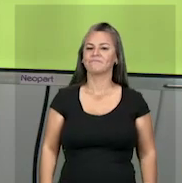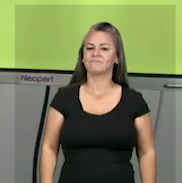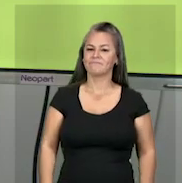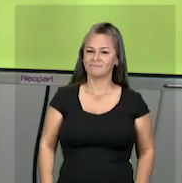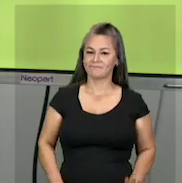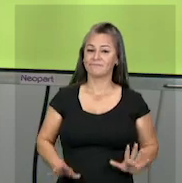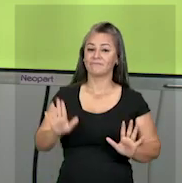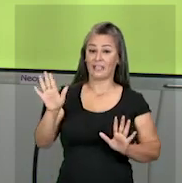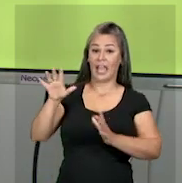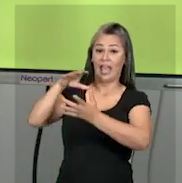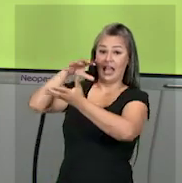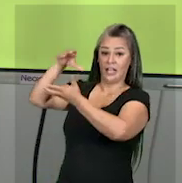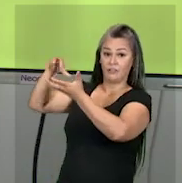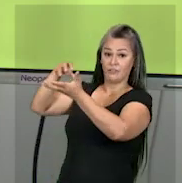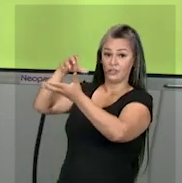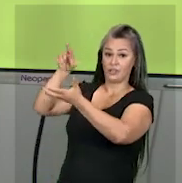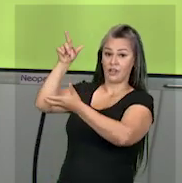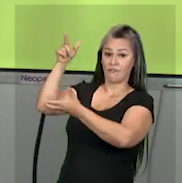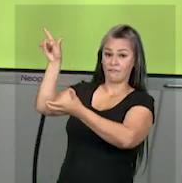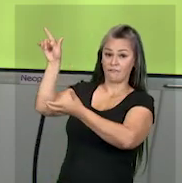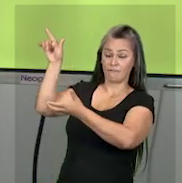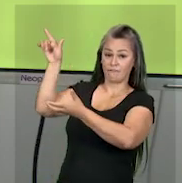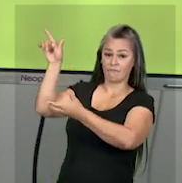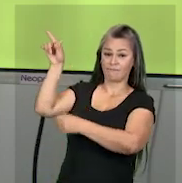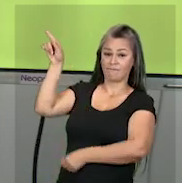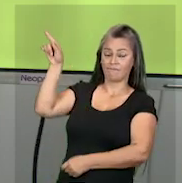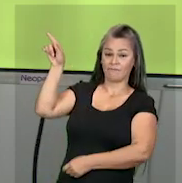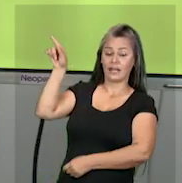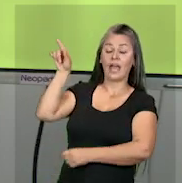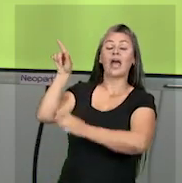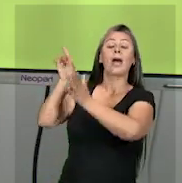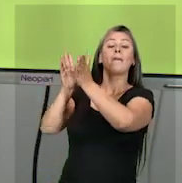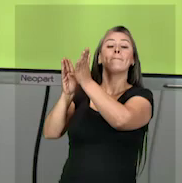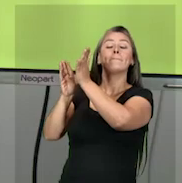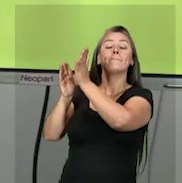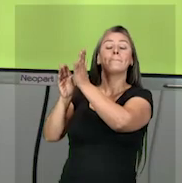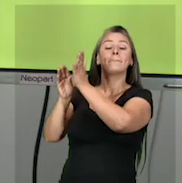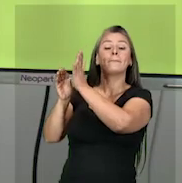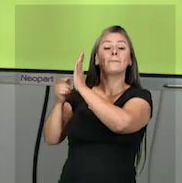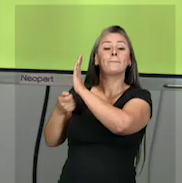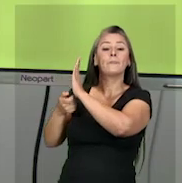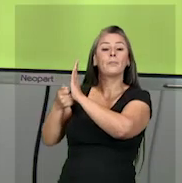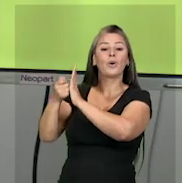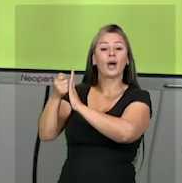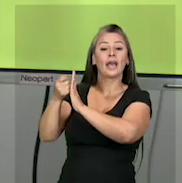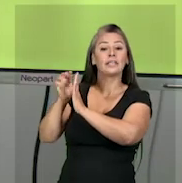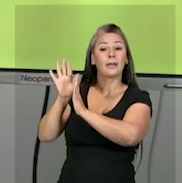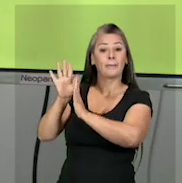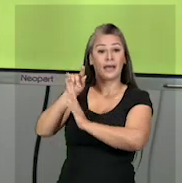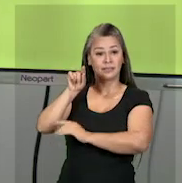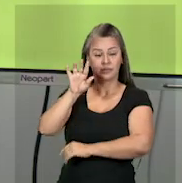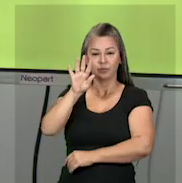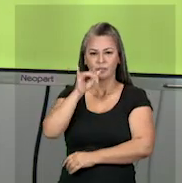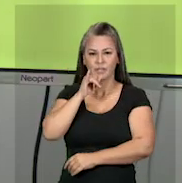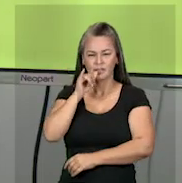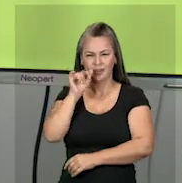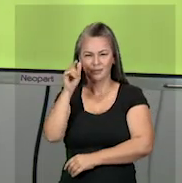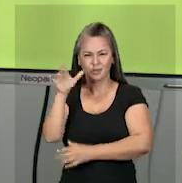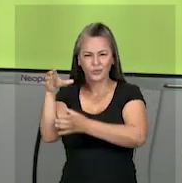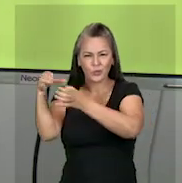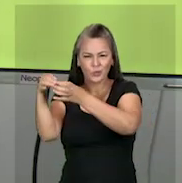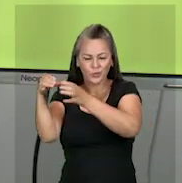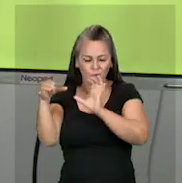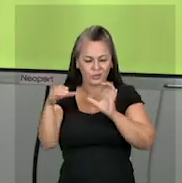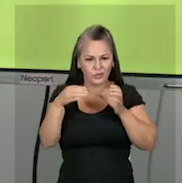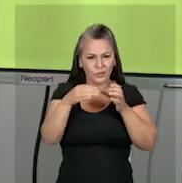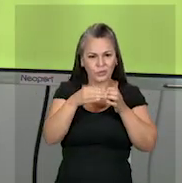foi burguesa, sim, mas jacobinos e girondinos, né, ambos faziam parte da burguesia. Mas existia uma